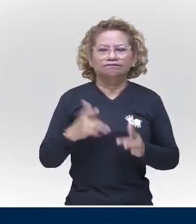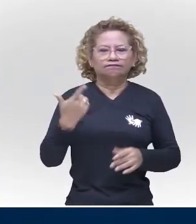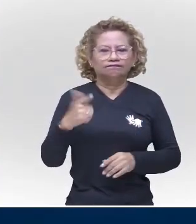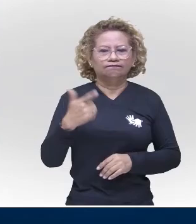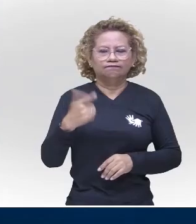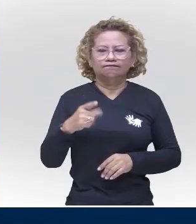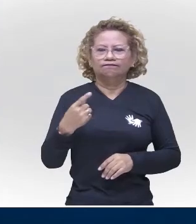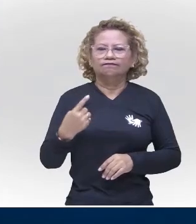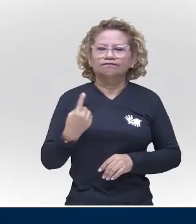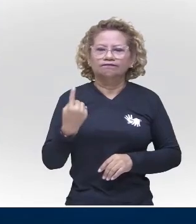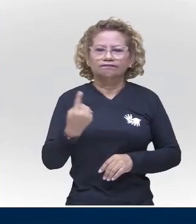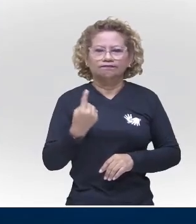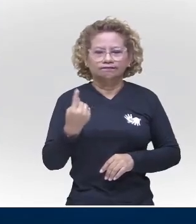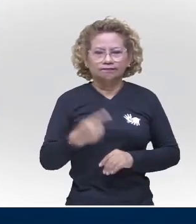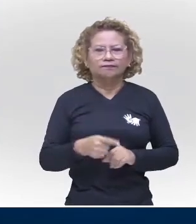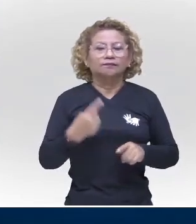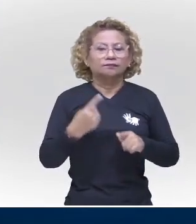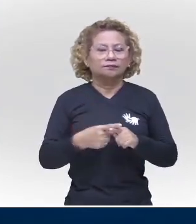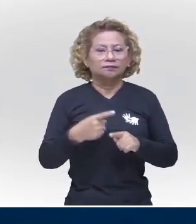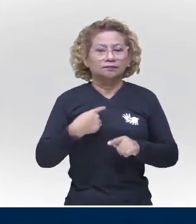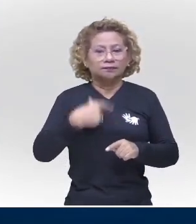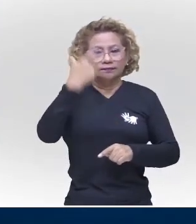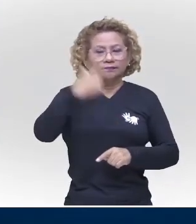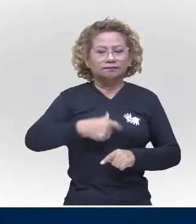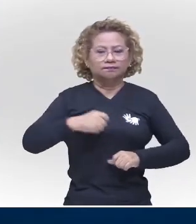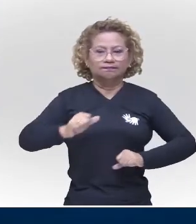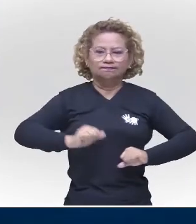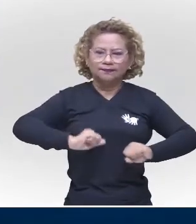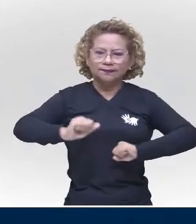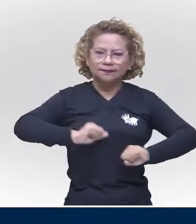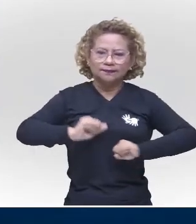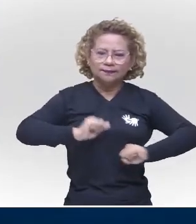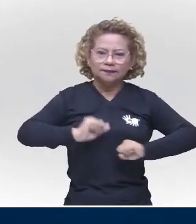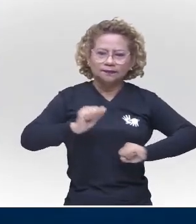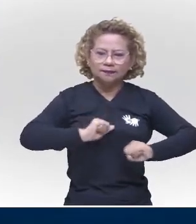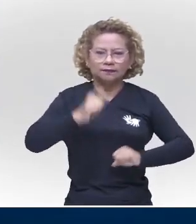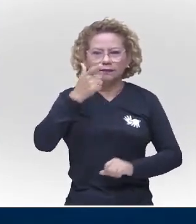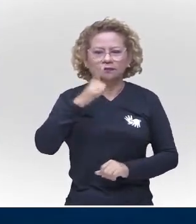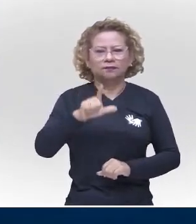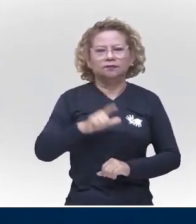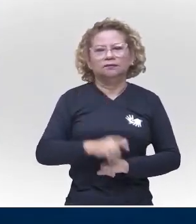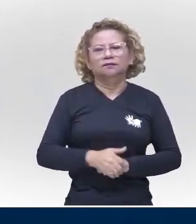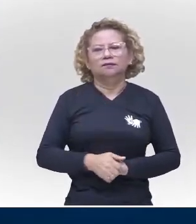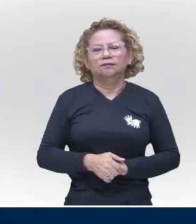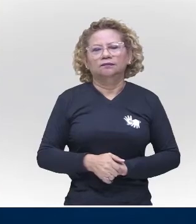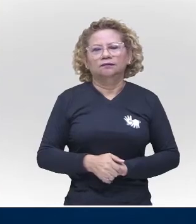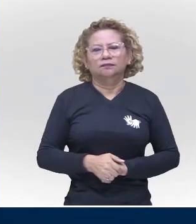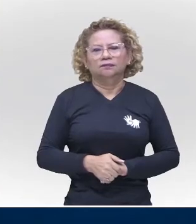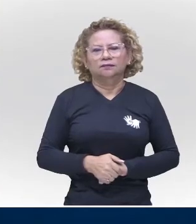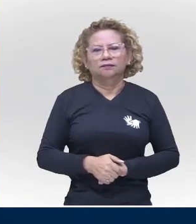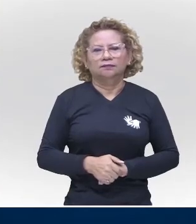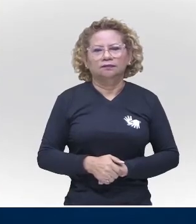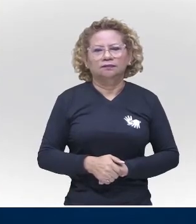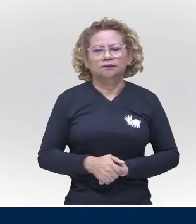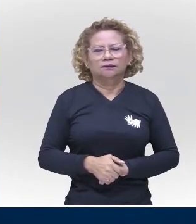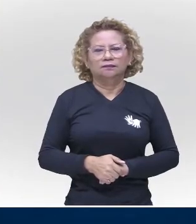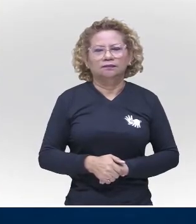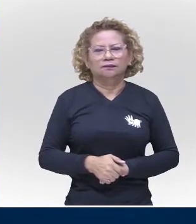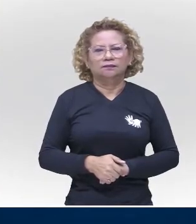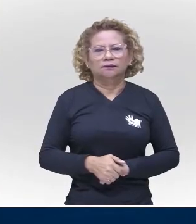individual sem interação, porque eu tenho que dar o meu melhor para chegar até o final, como vocês estão vendo aí.